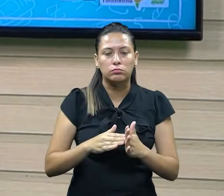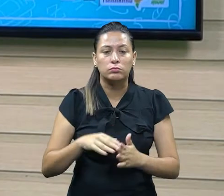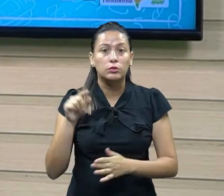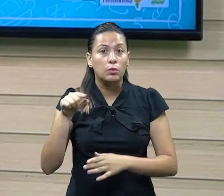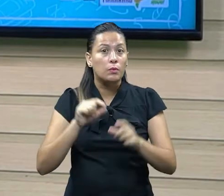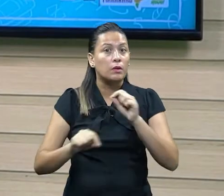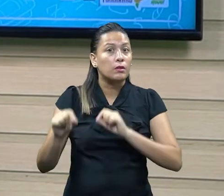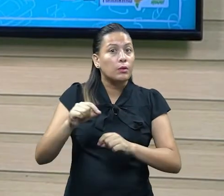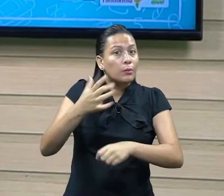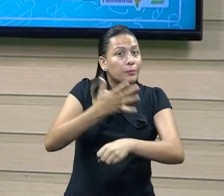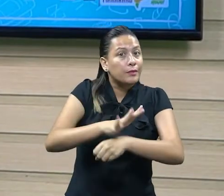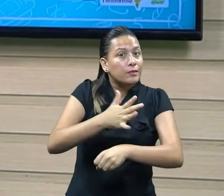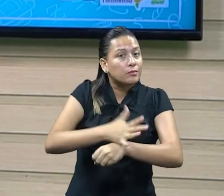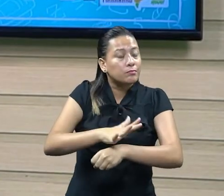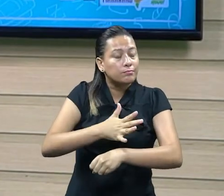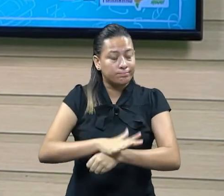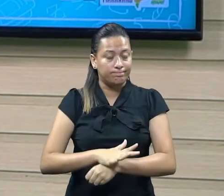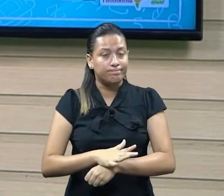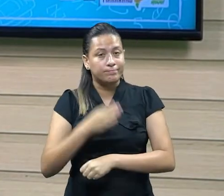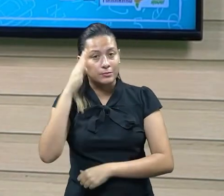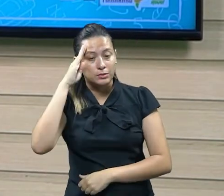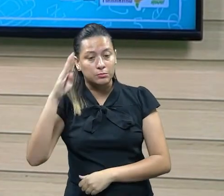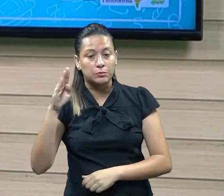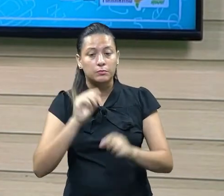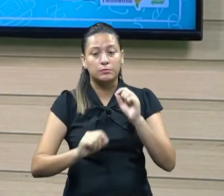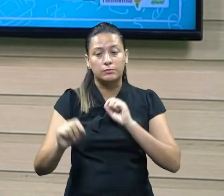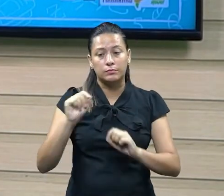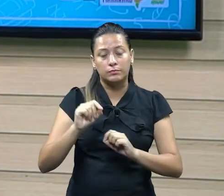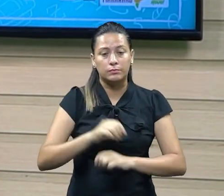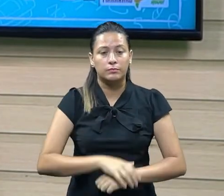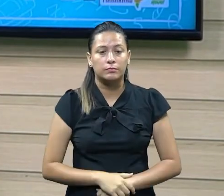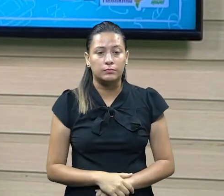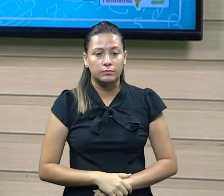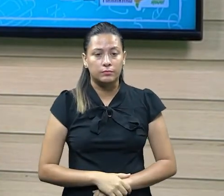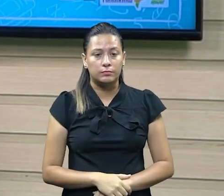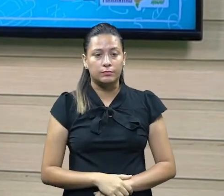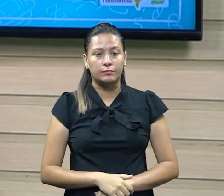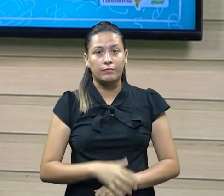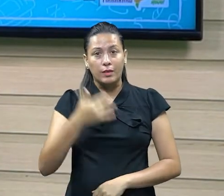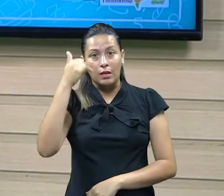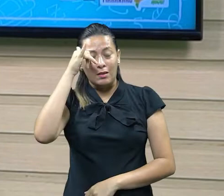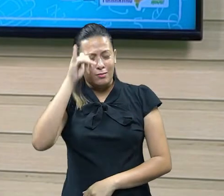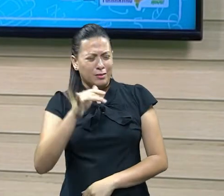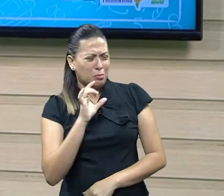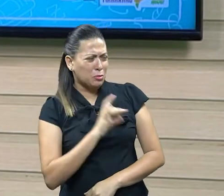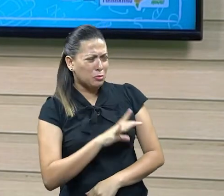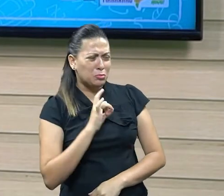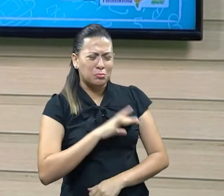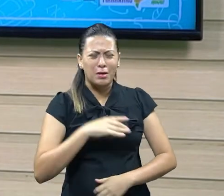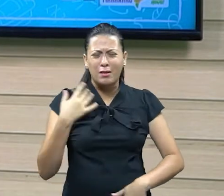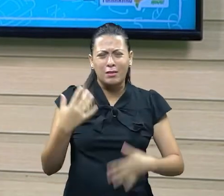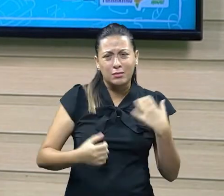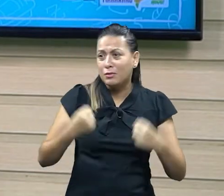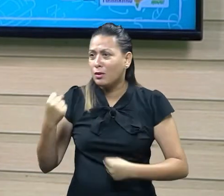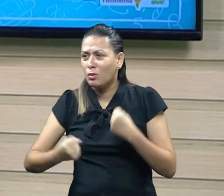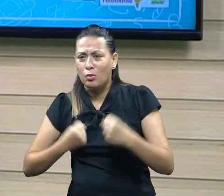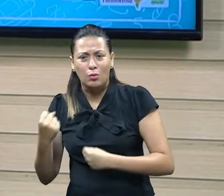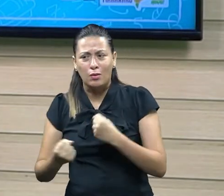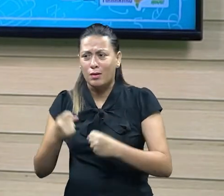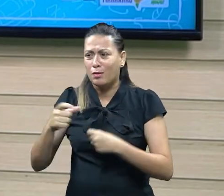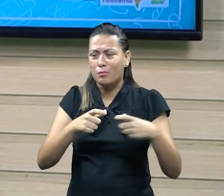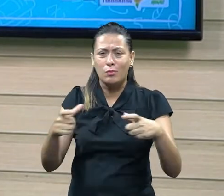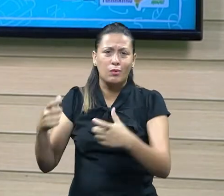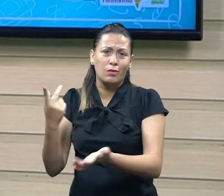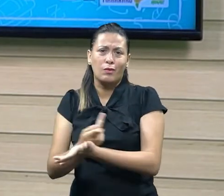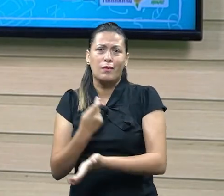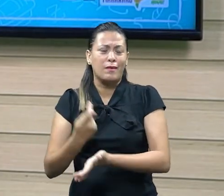um treinamento, principalmente para que não haja pânico. Se houver pânico, a pessoa pode correr para o lugar errado,